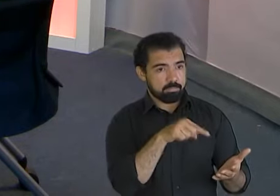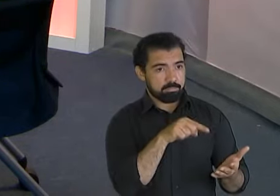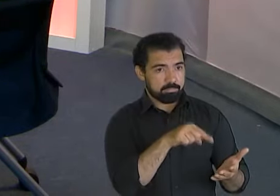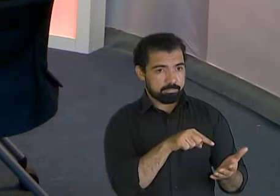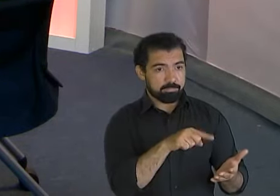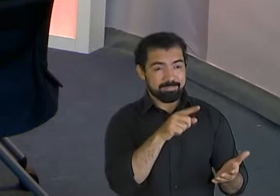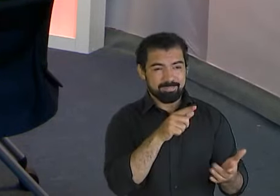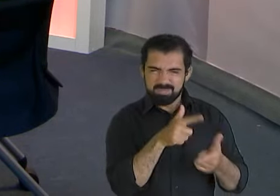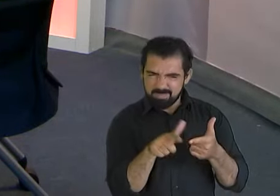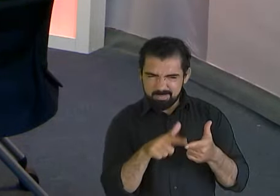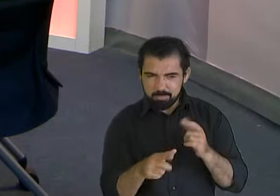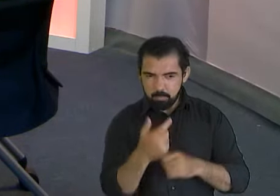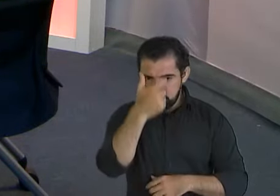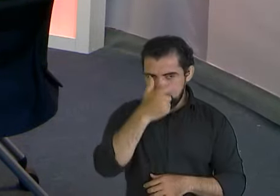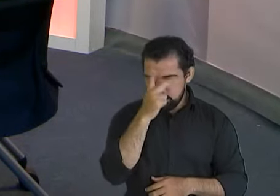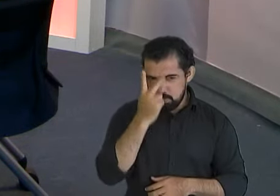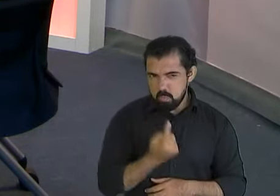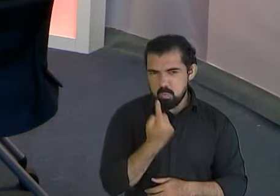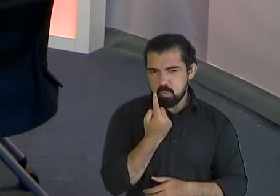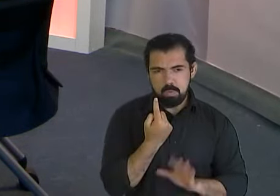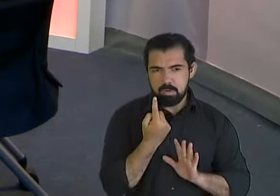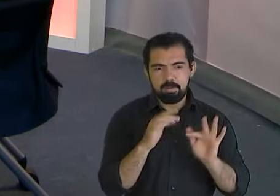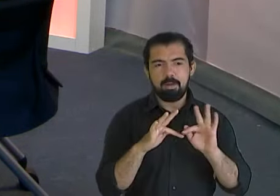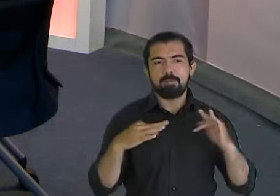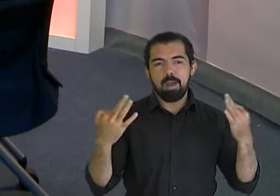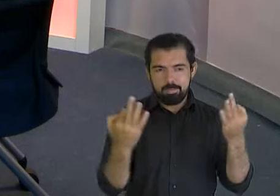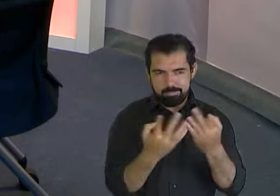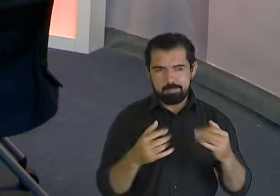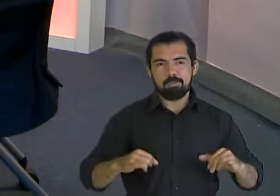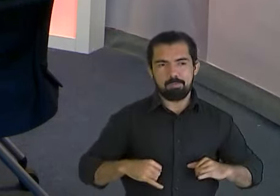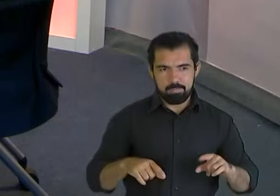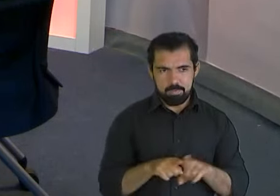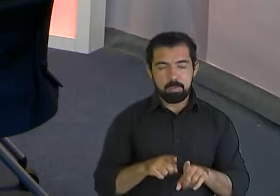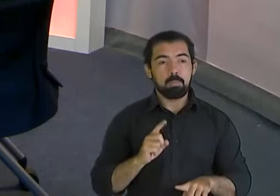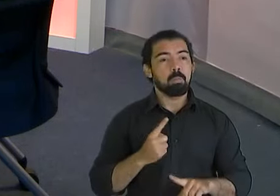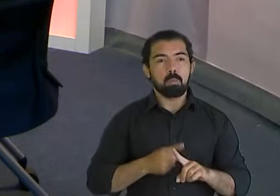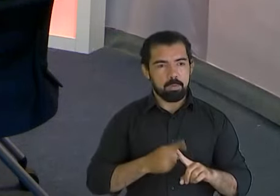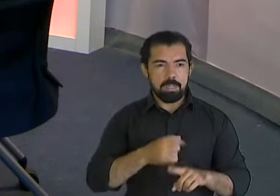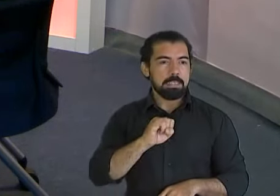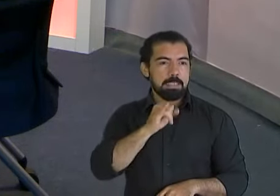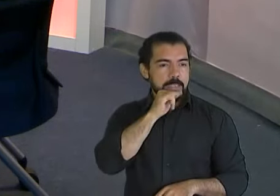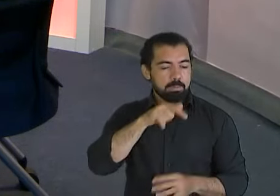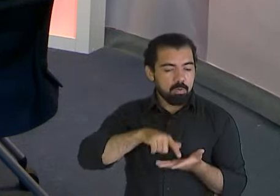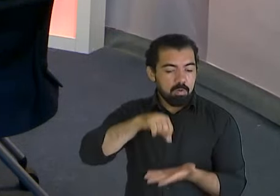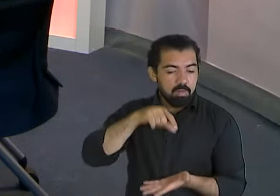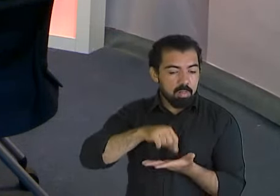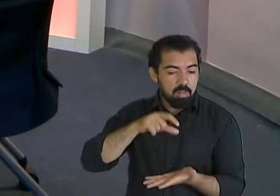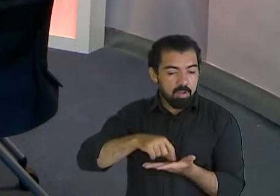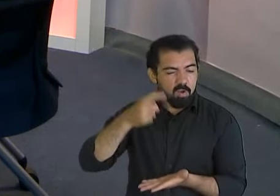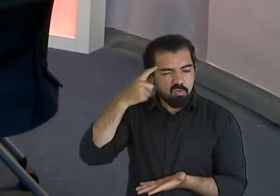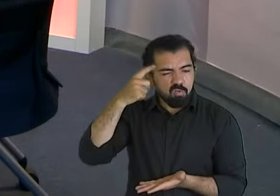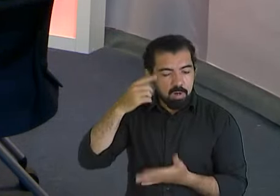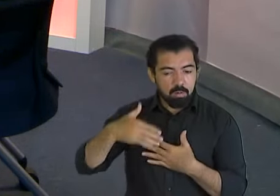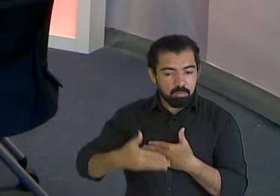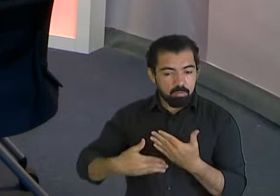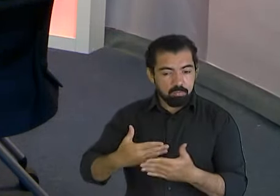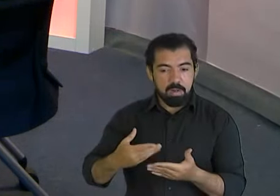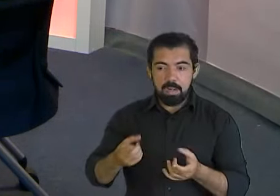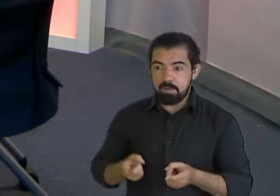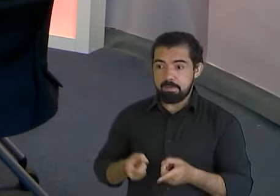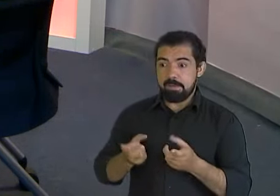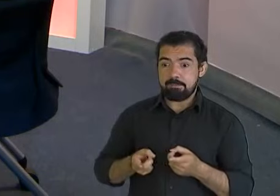mim. Na verdade, a ameaça vai para minha família, né? Então, a minha família que vai perder a casa, minha família que está ameaçada de morte por conta, né, das minhas dívidas